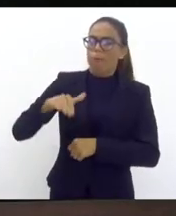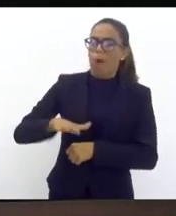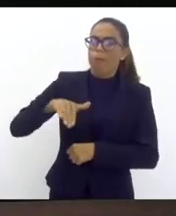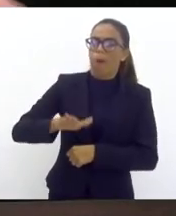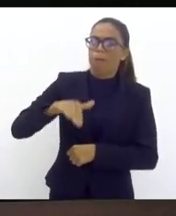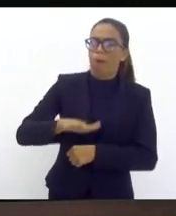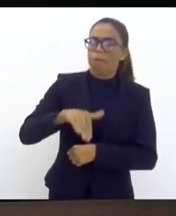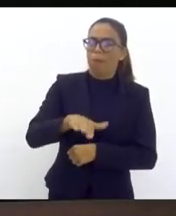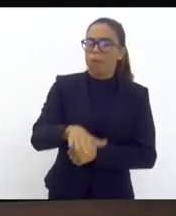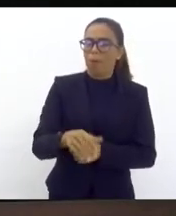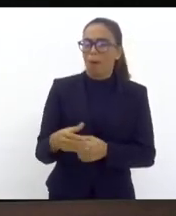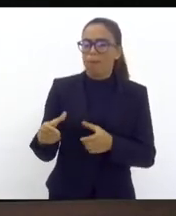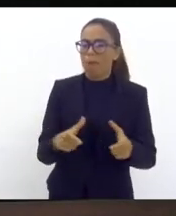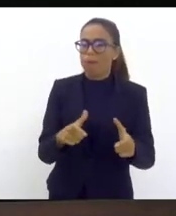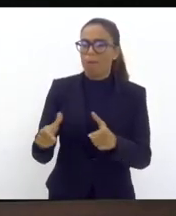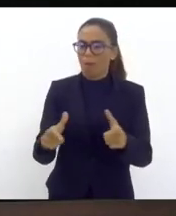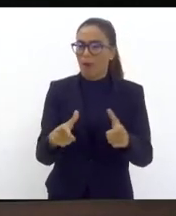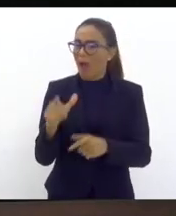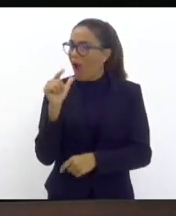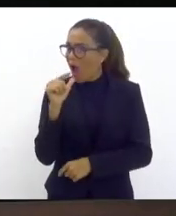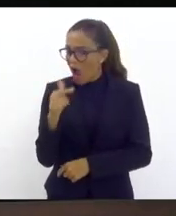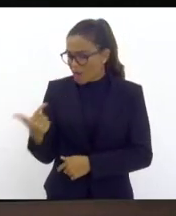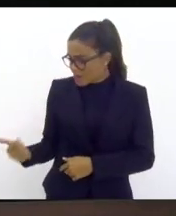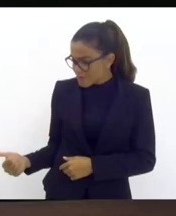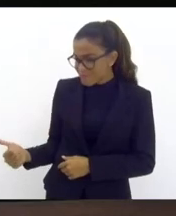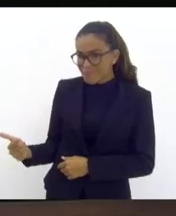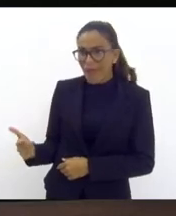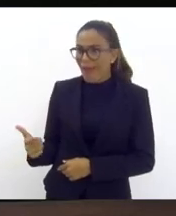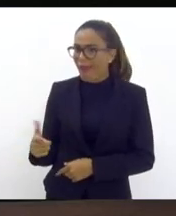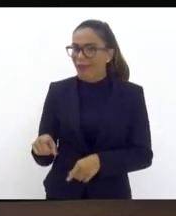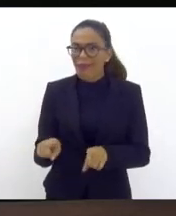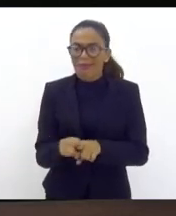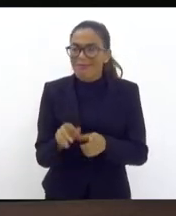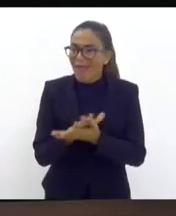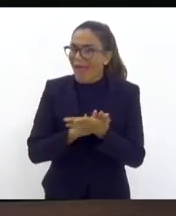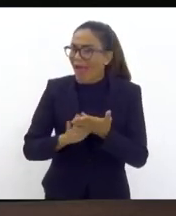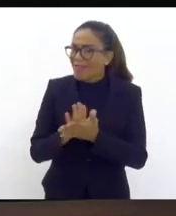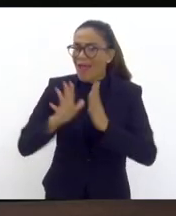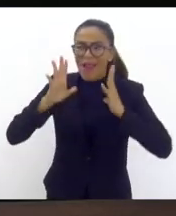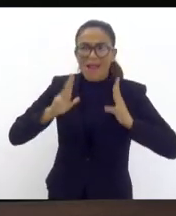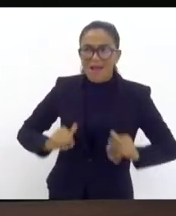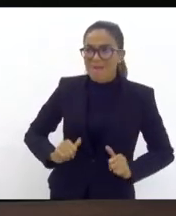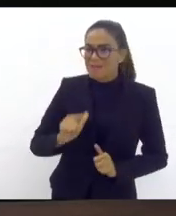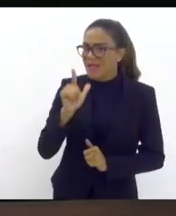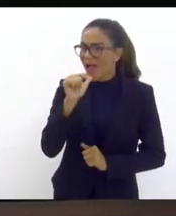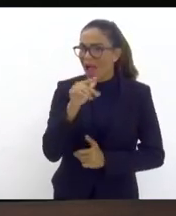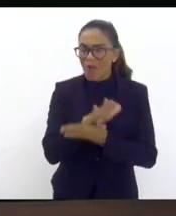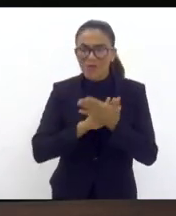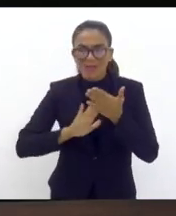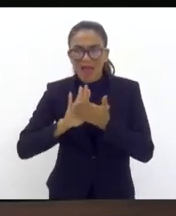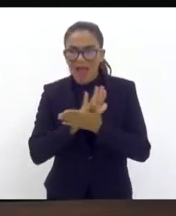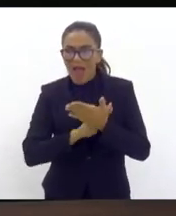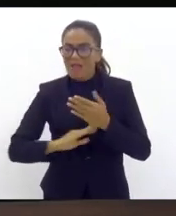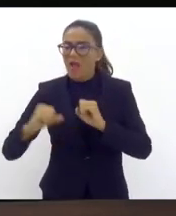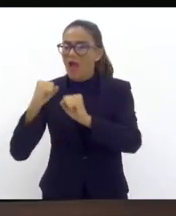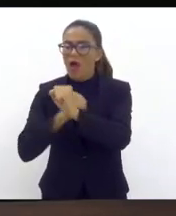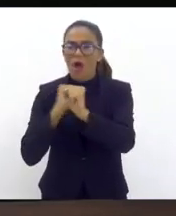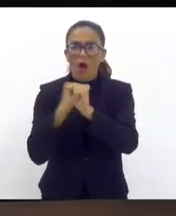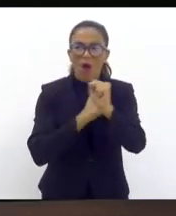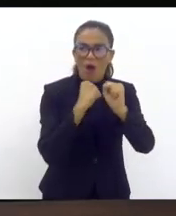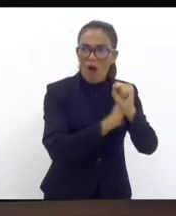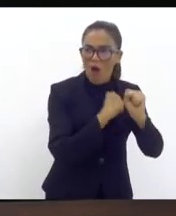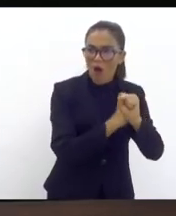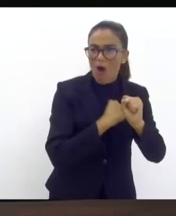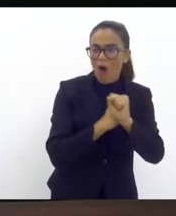a água não chega como combinado despoluição de nada pavimentação de nada a obra de saneamento nada